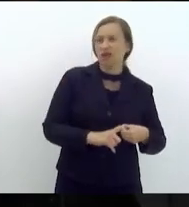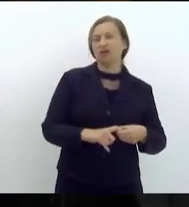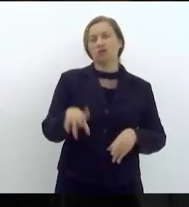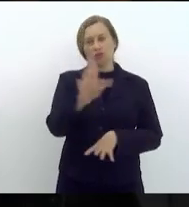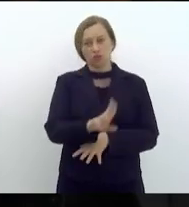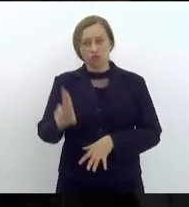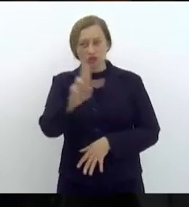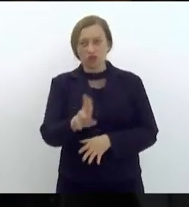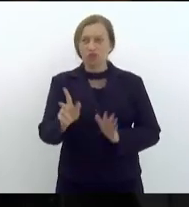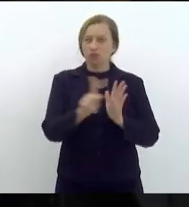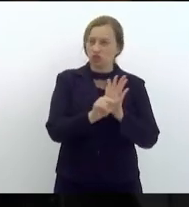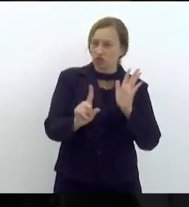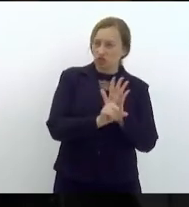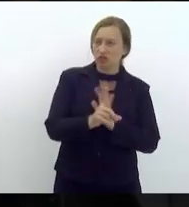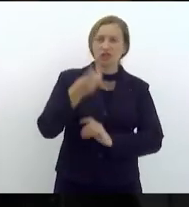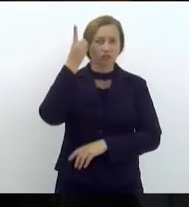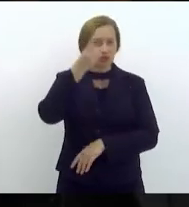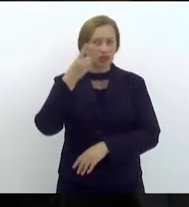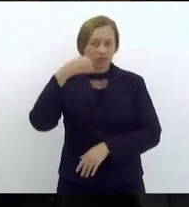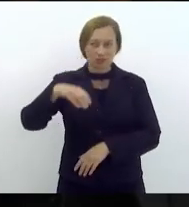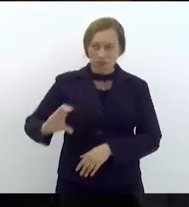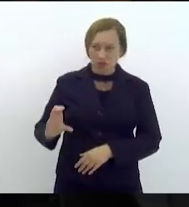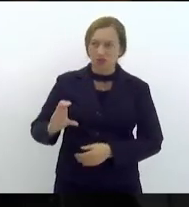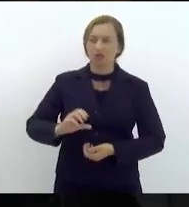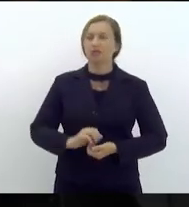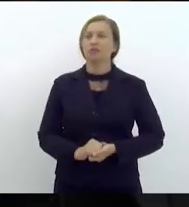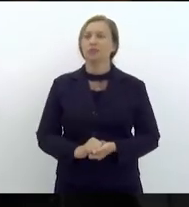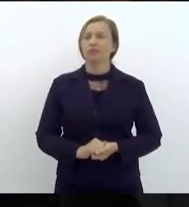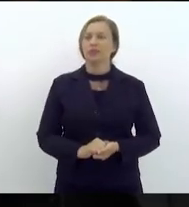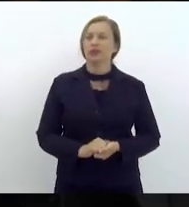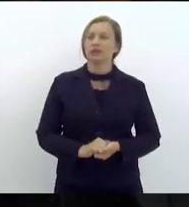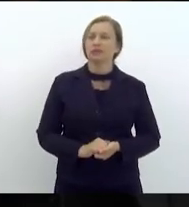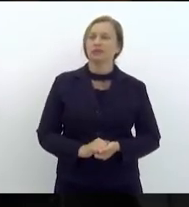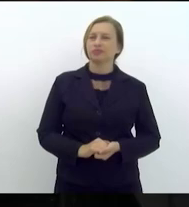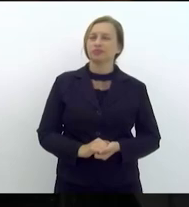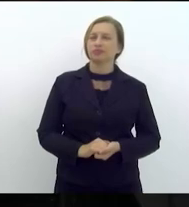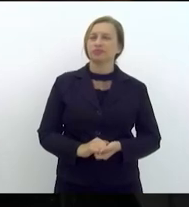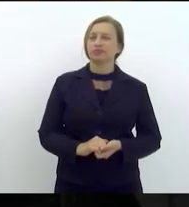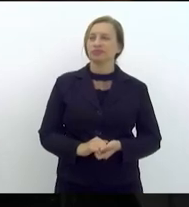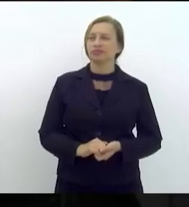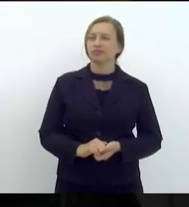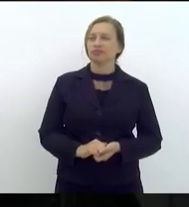o projeto de lei deputado Carlos Henrique como palanque